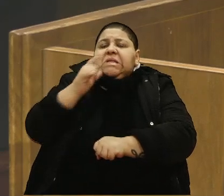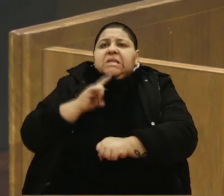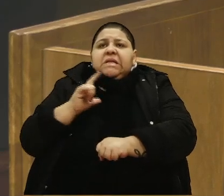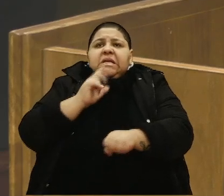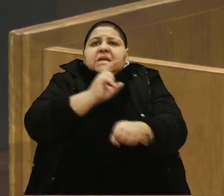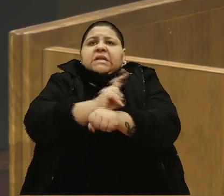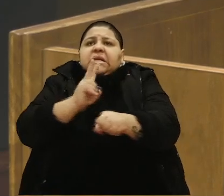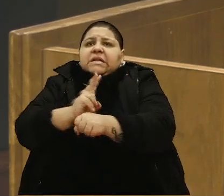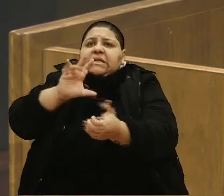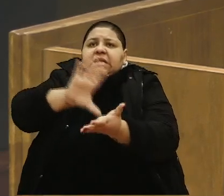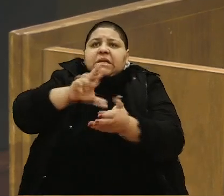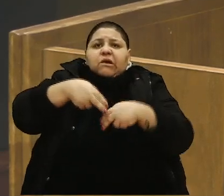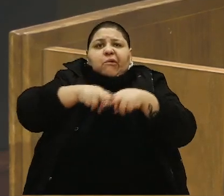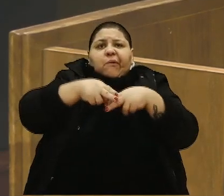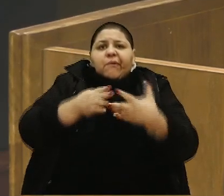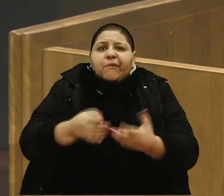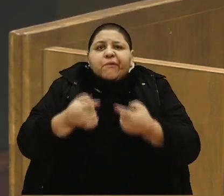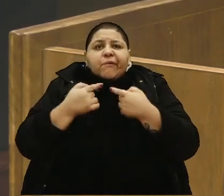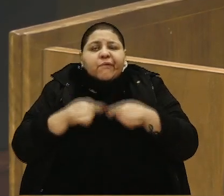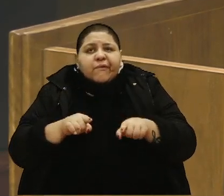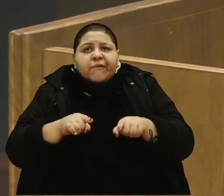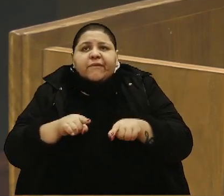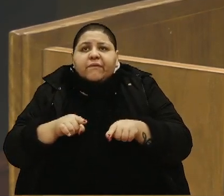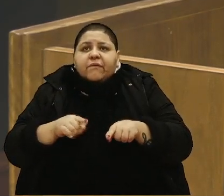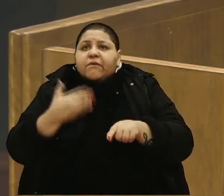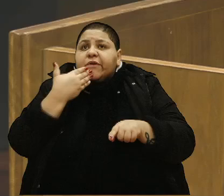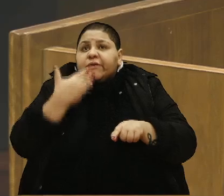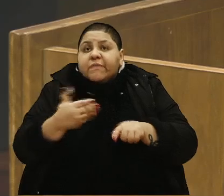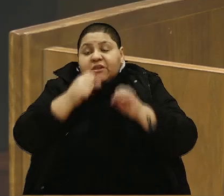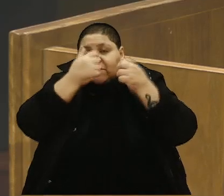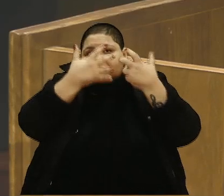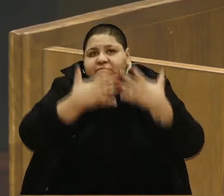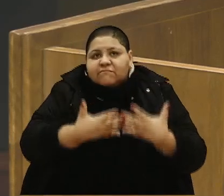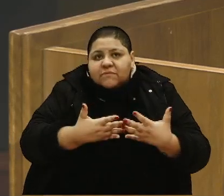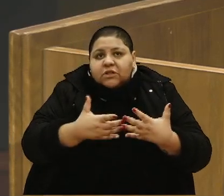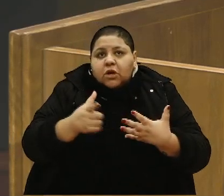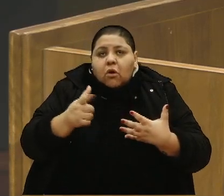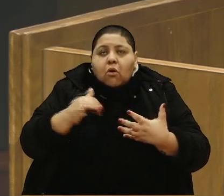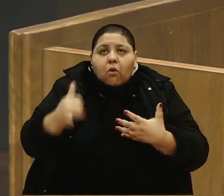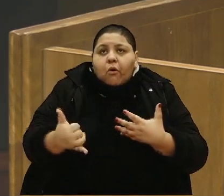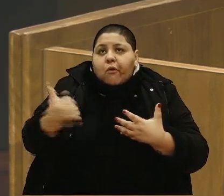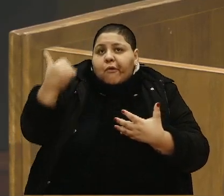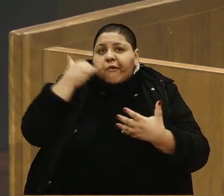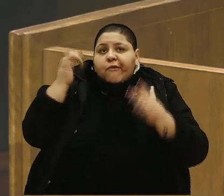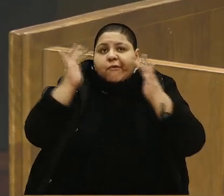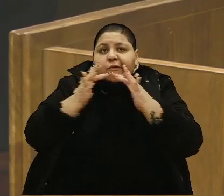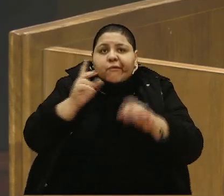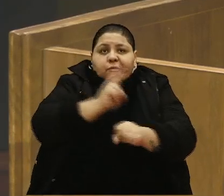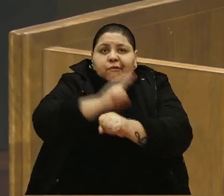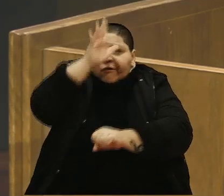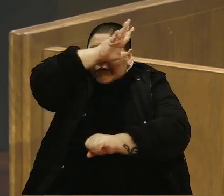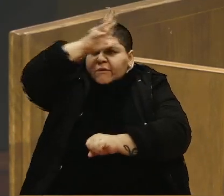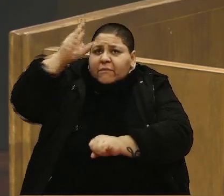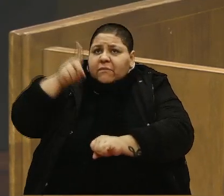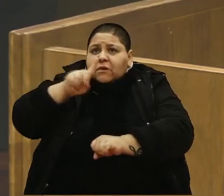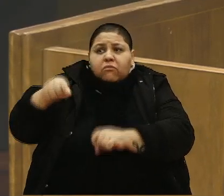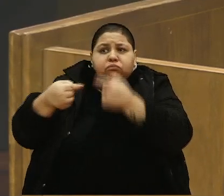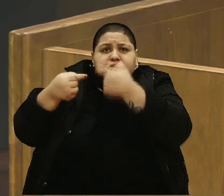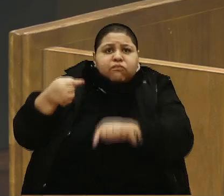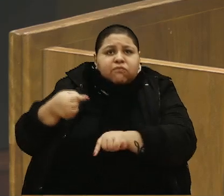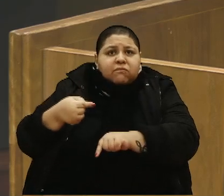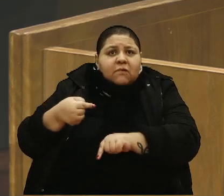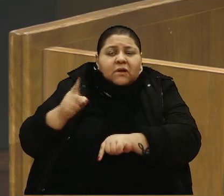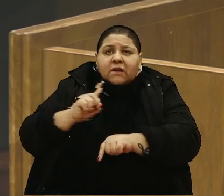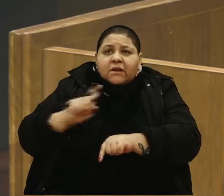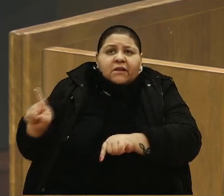de parque, de escola, não sei o quê. Mas quando a gente requisita uma explicação, ou eu tento ligar para fazer um contato com a guarda, o pessoal não atende. E não era ali